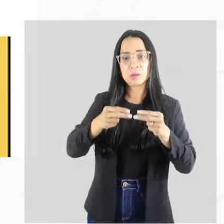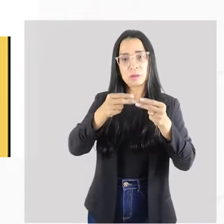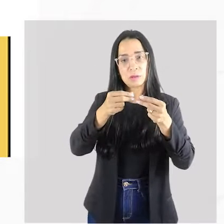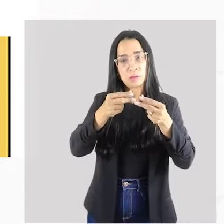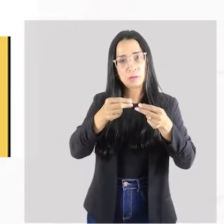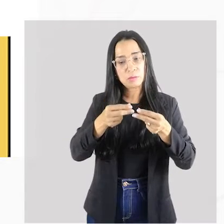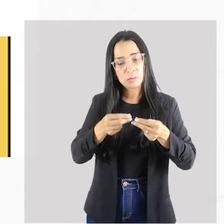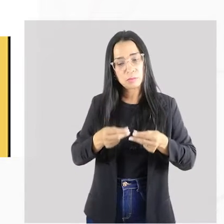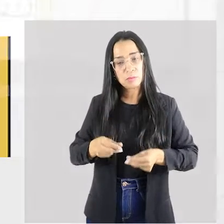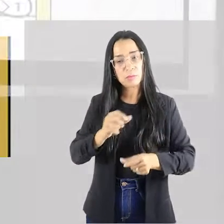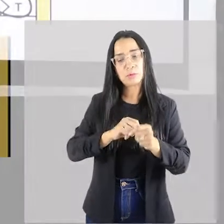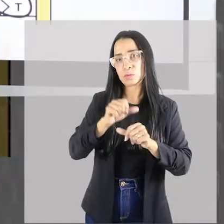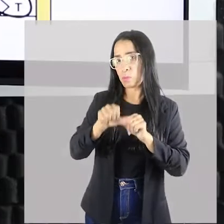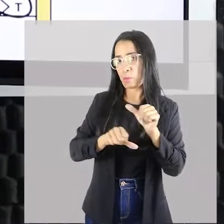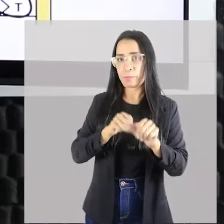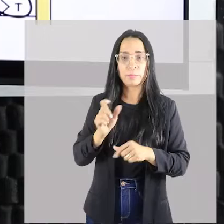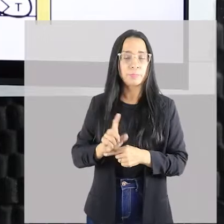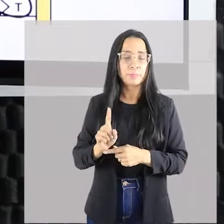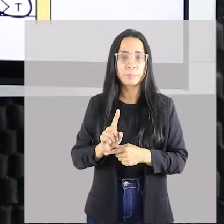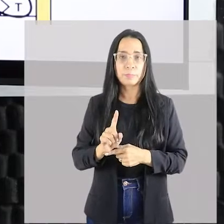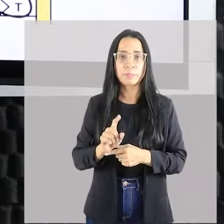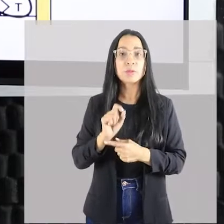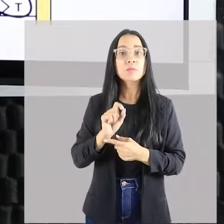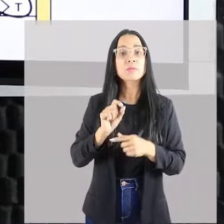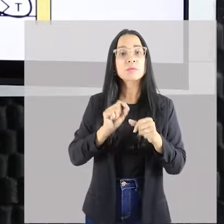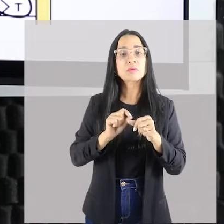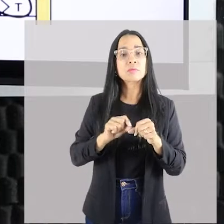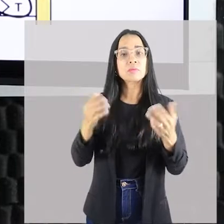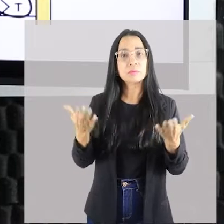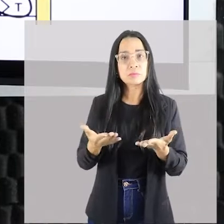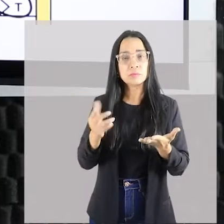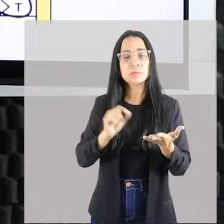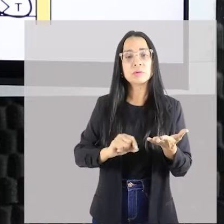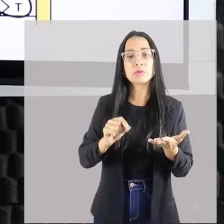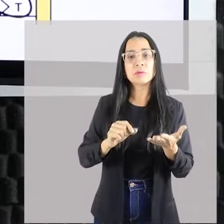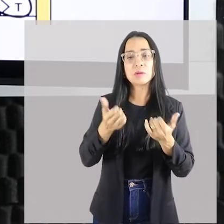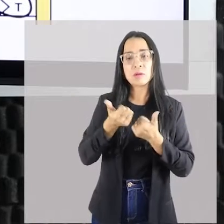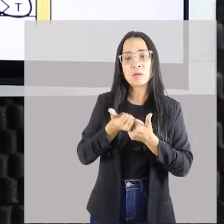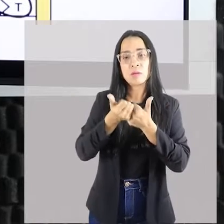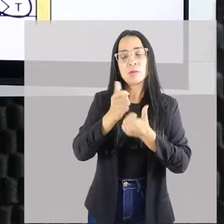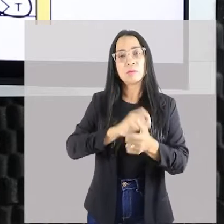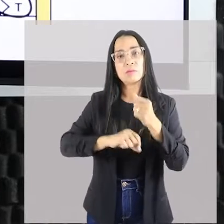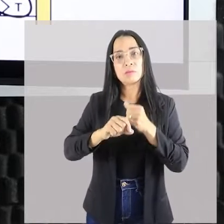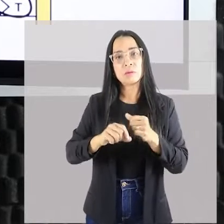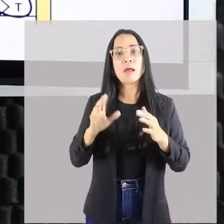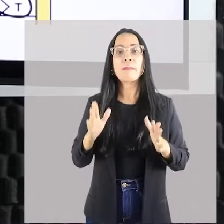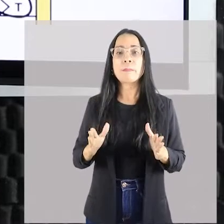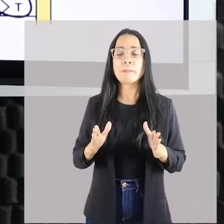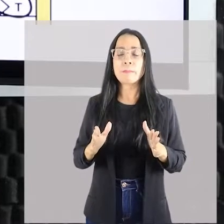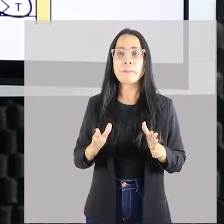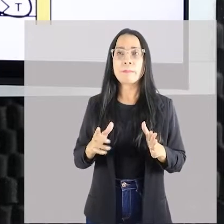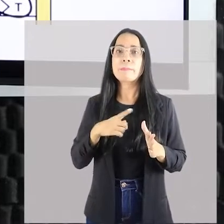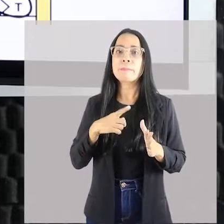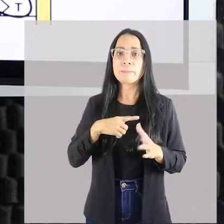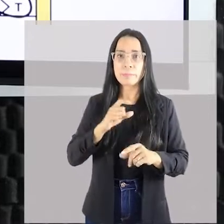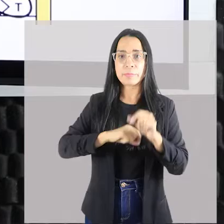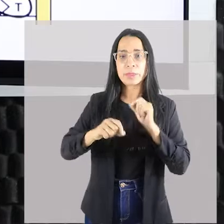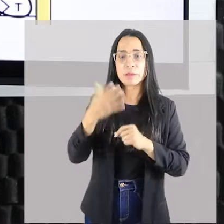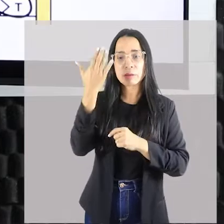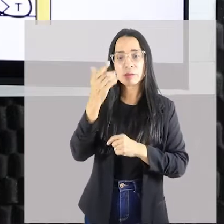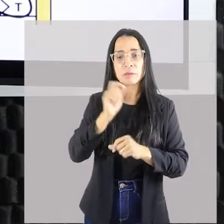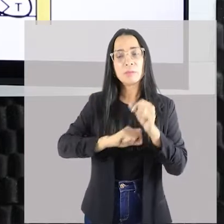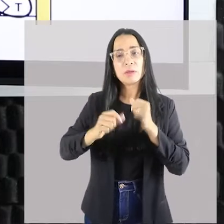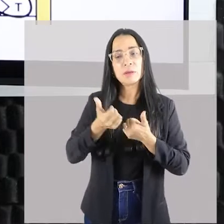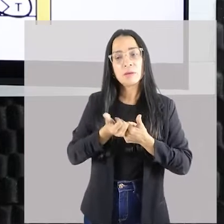nucleotídeos ela não vai ser alterada, porque o que eu estou fazendo é só substituir. Só que a gente tem que ter uma noção que